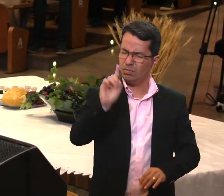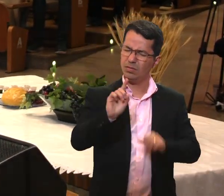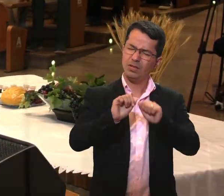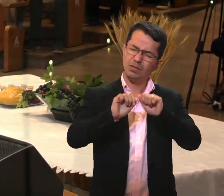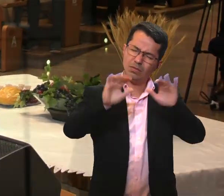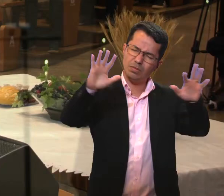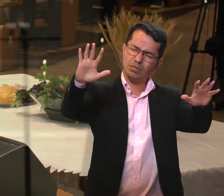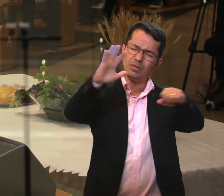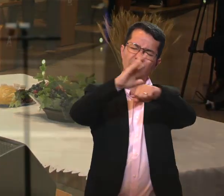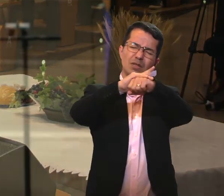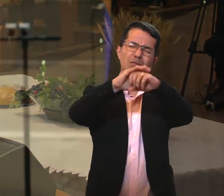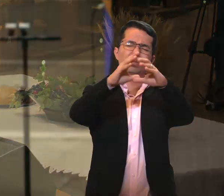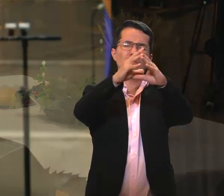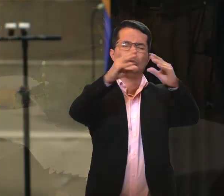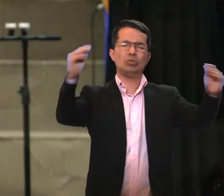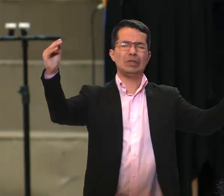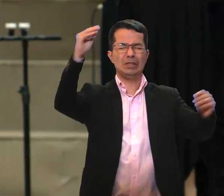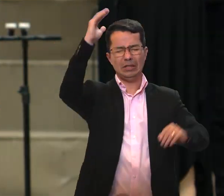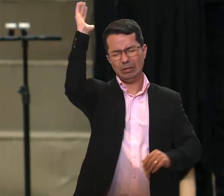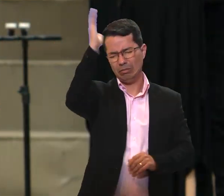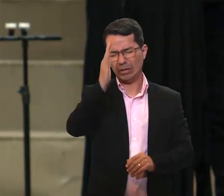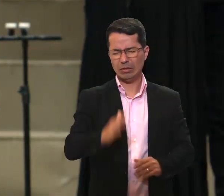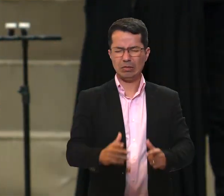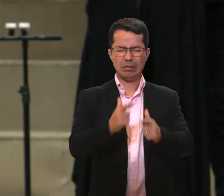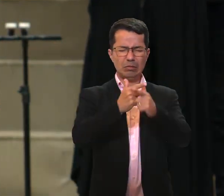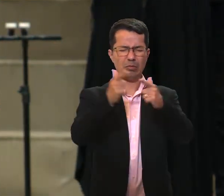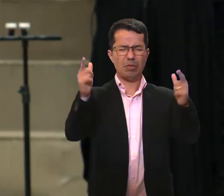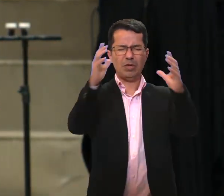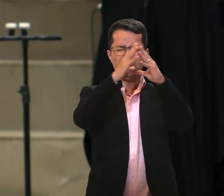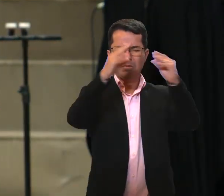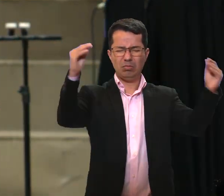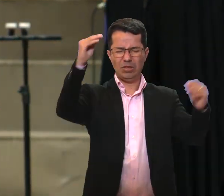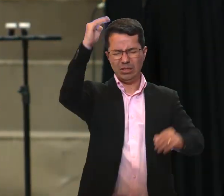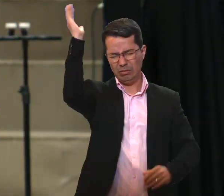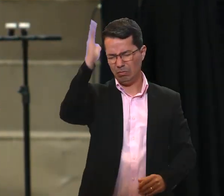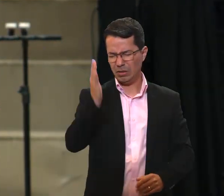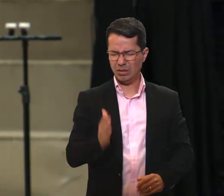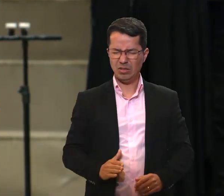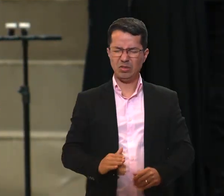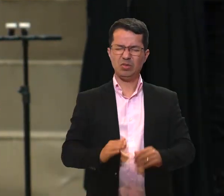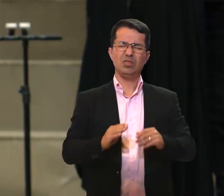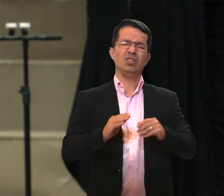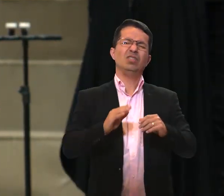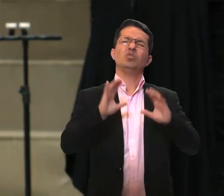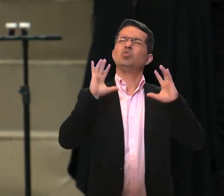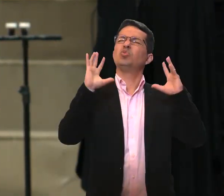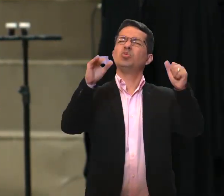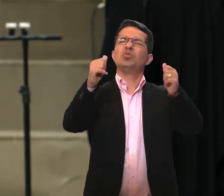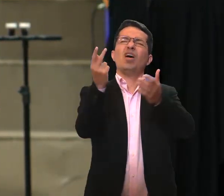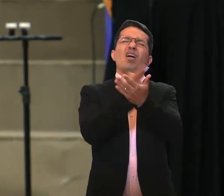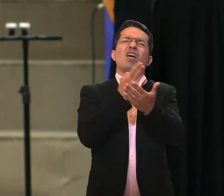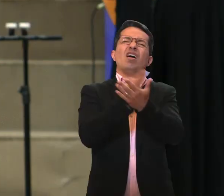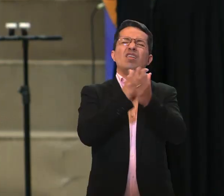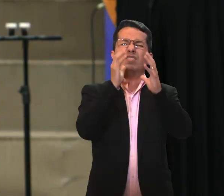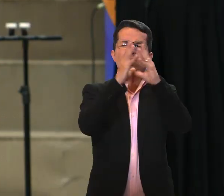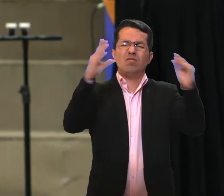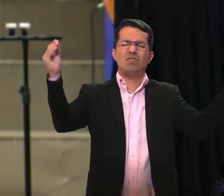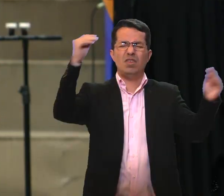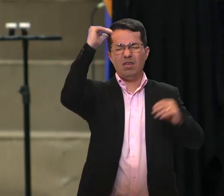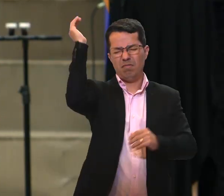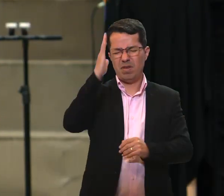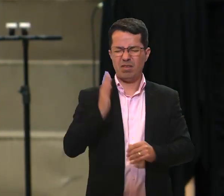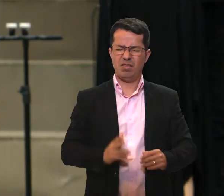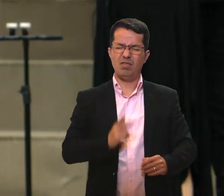o Brasil, Senhor, sara o Brasil, Senhor, sara esta terra, sara o